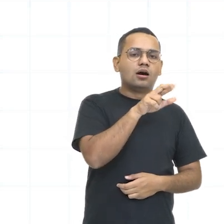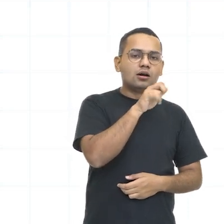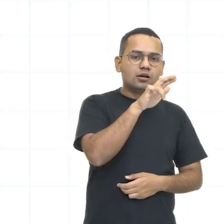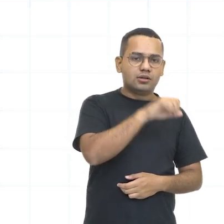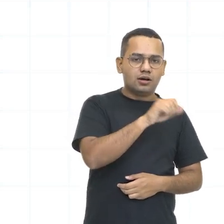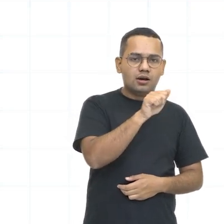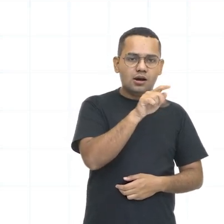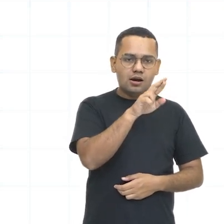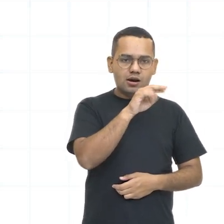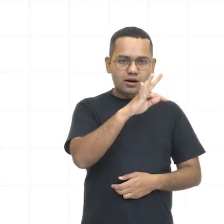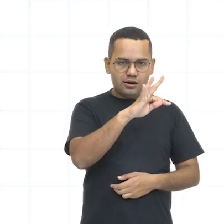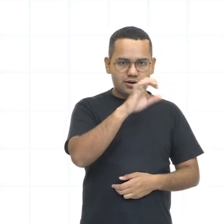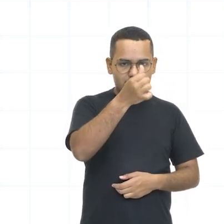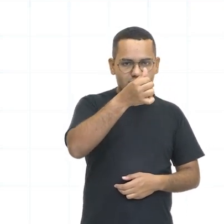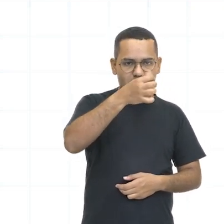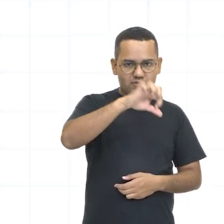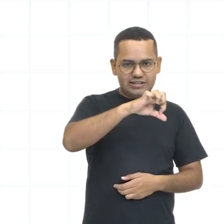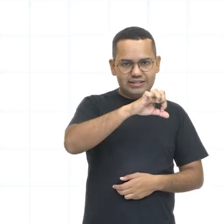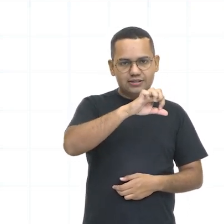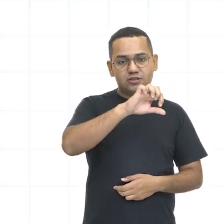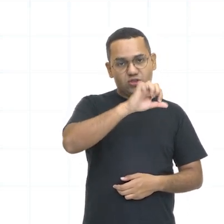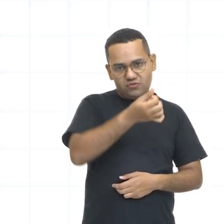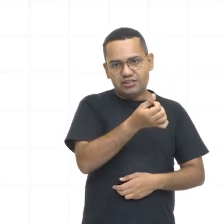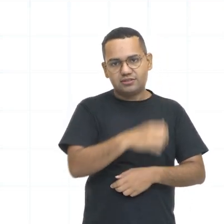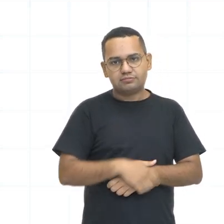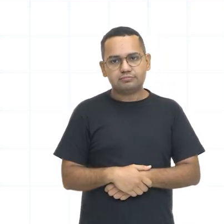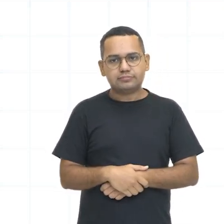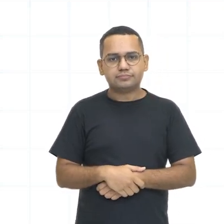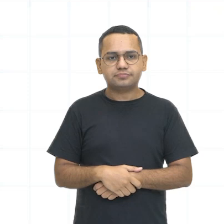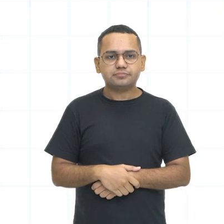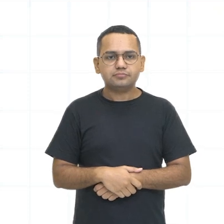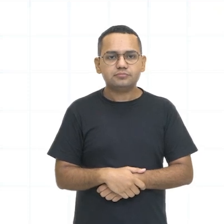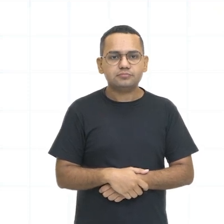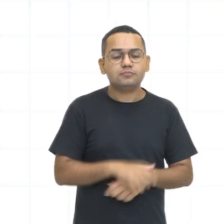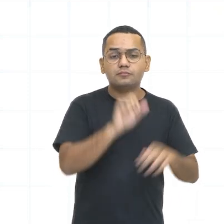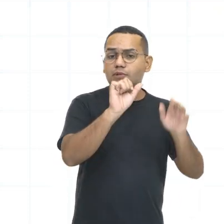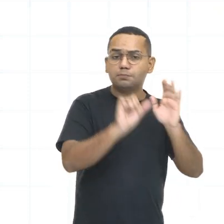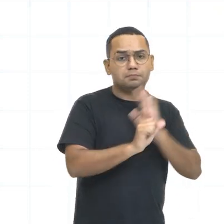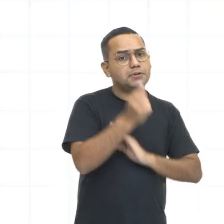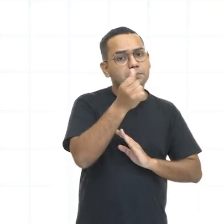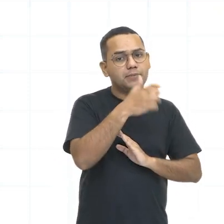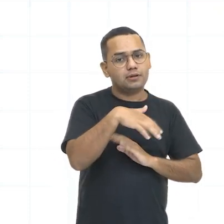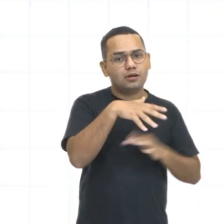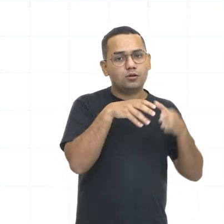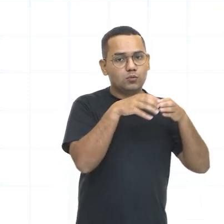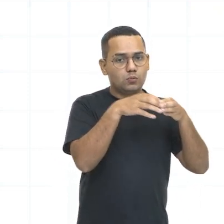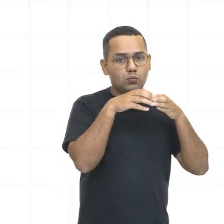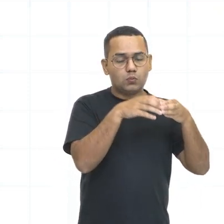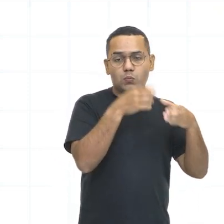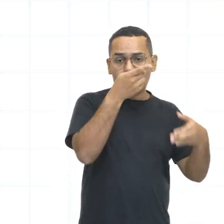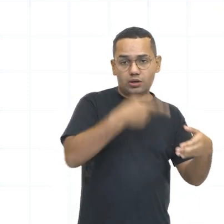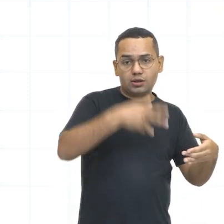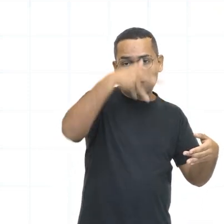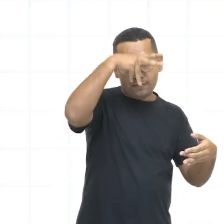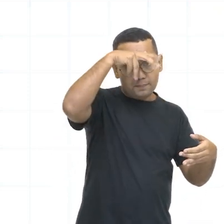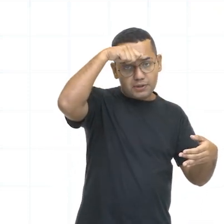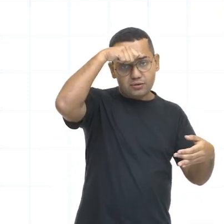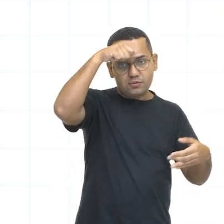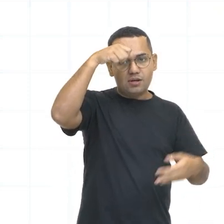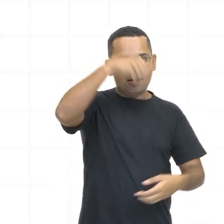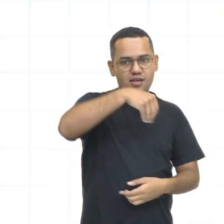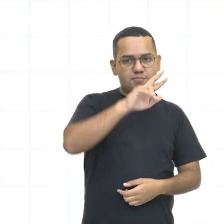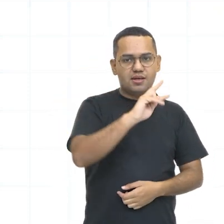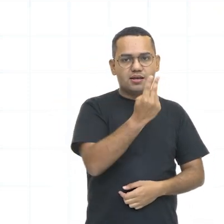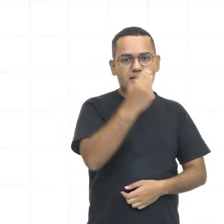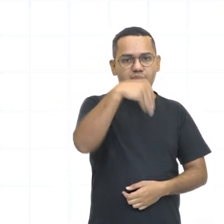Arte 96 ou simplesmente Arte, é pioneiro no movimento hip hop Manaus, ou seja,